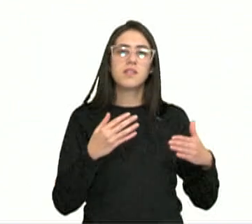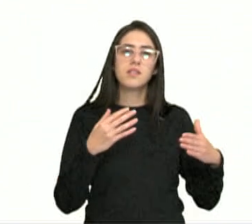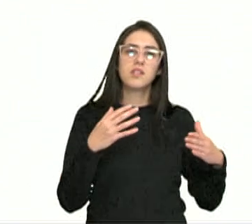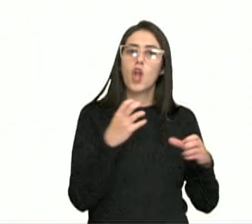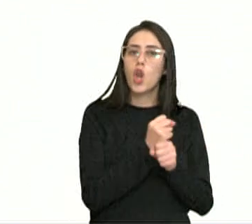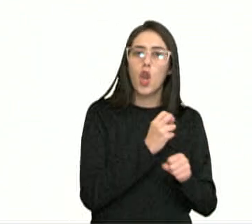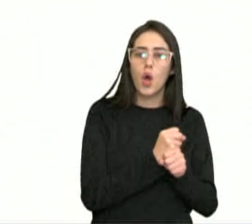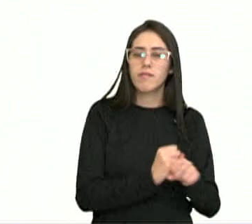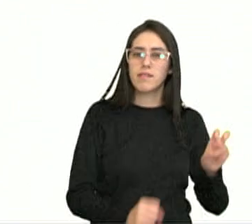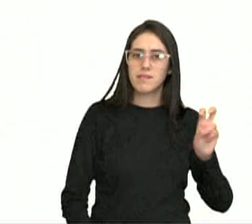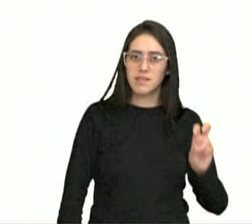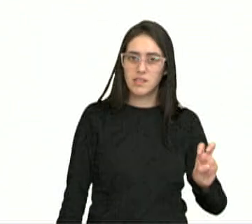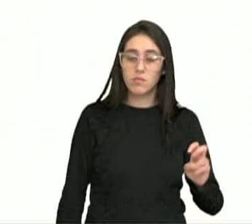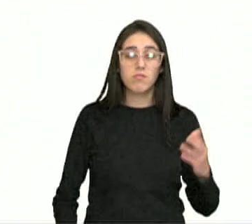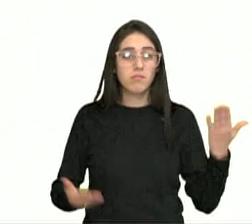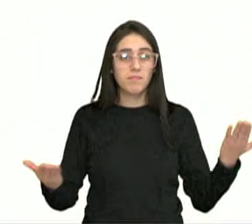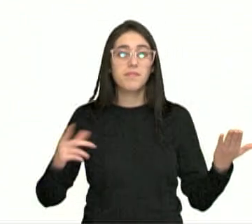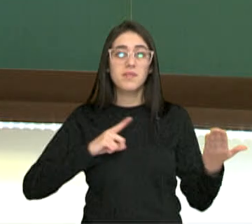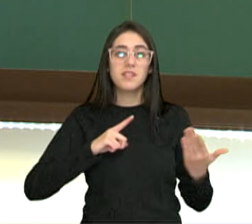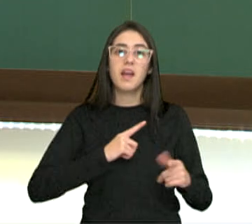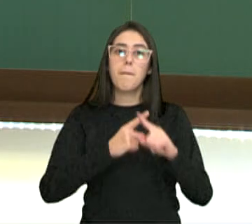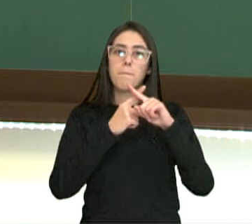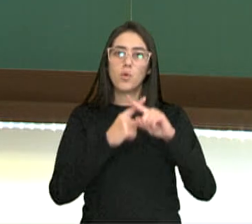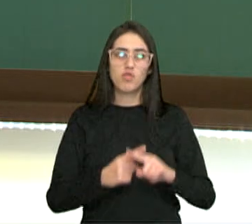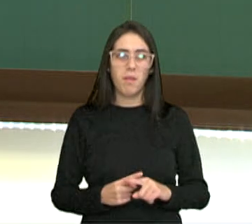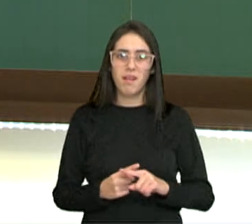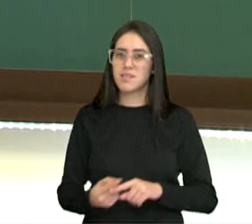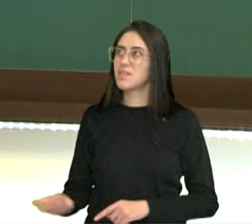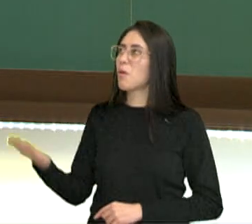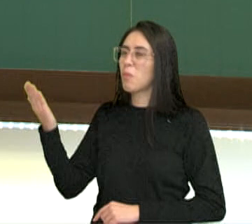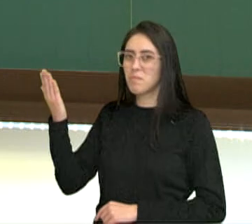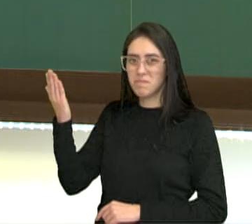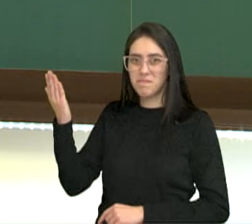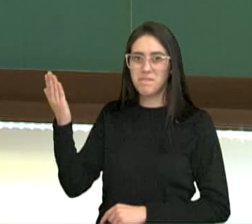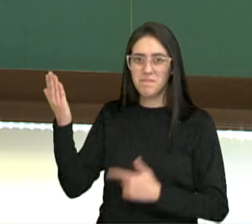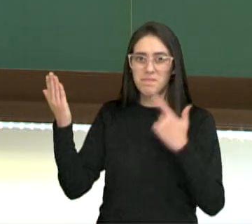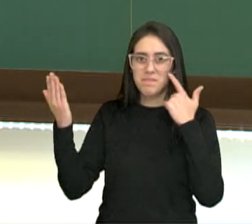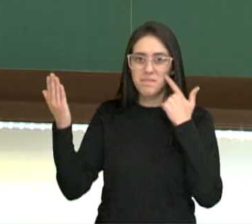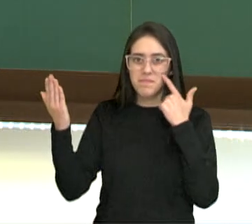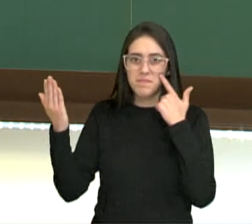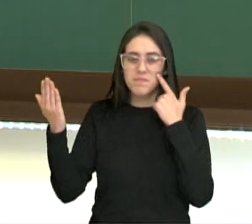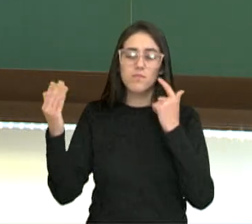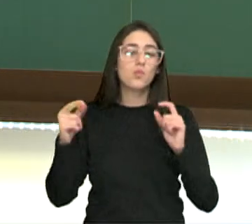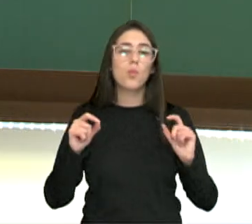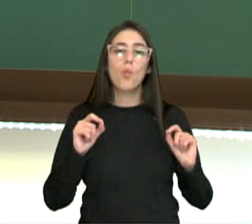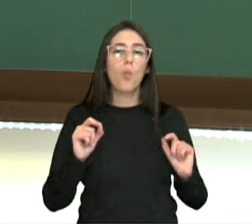aqui nós temos a multiplicação e essa multiplicação